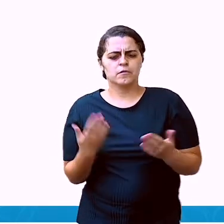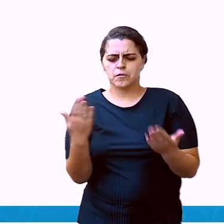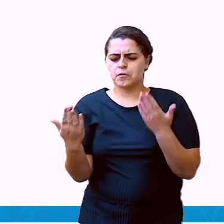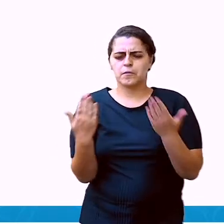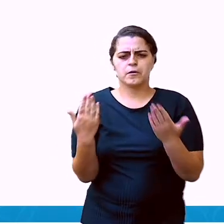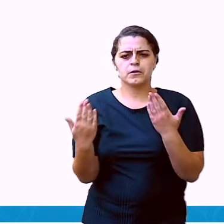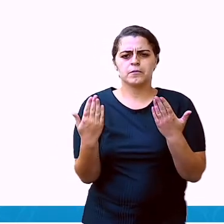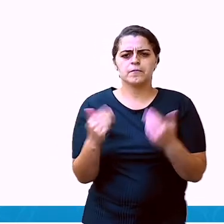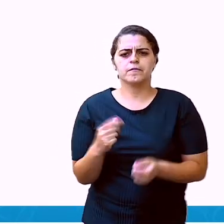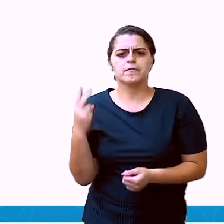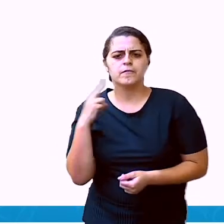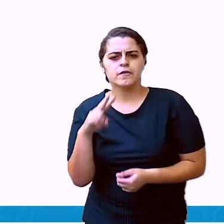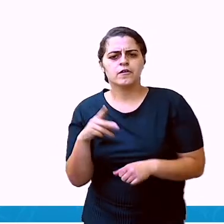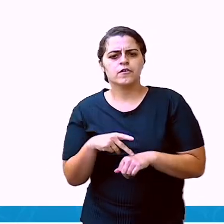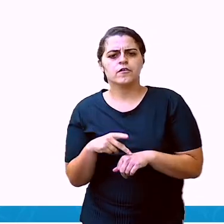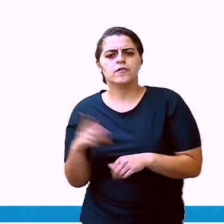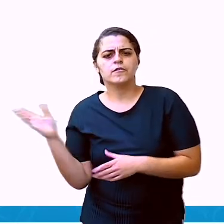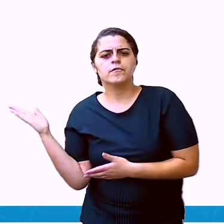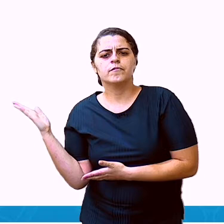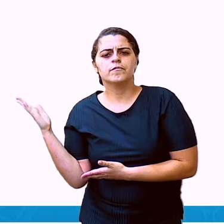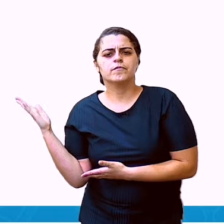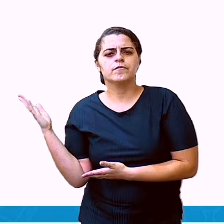pedra.